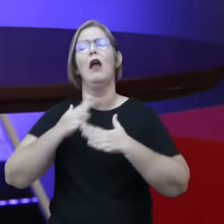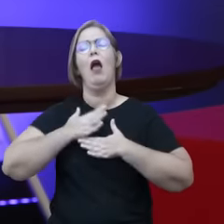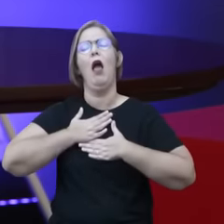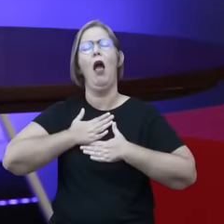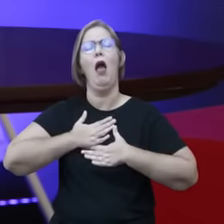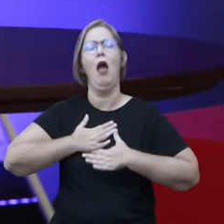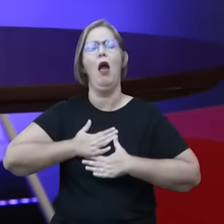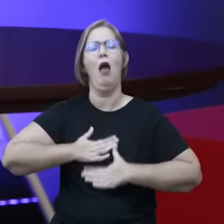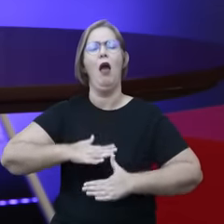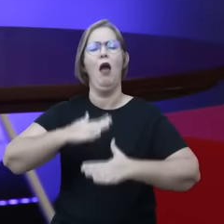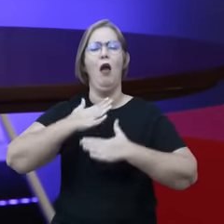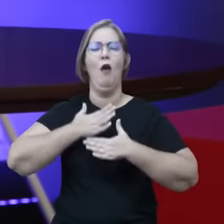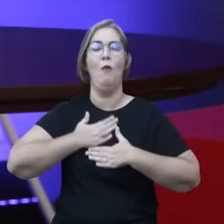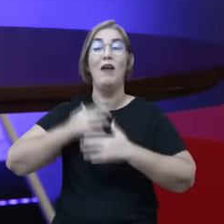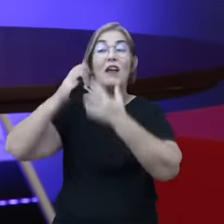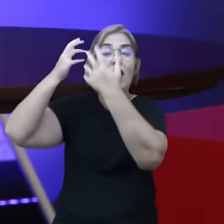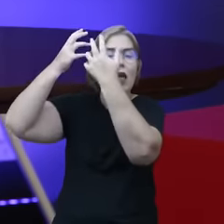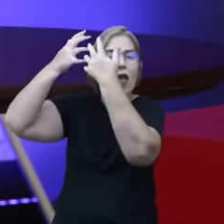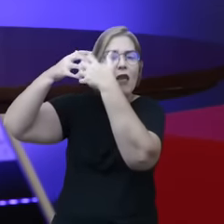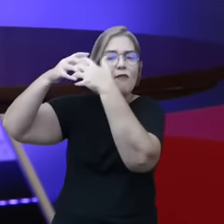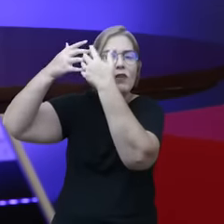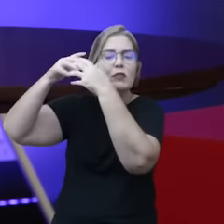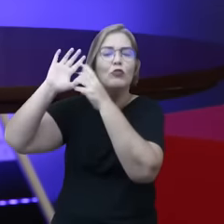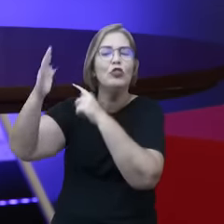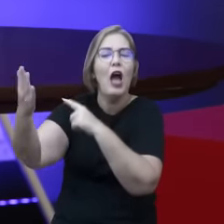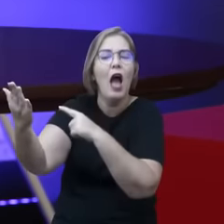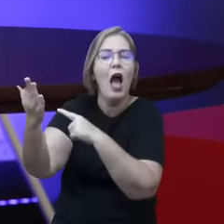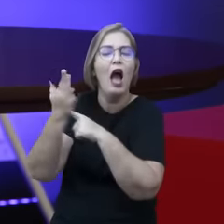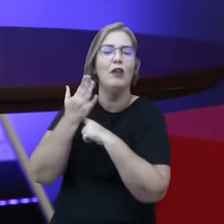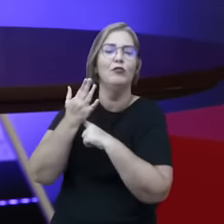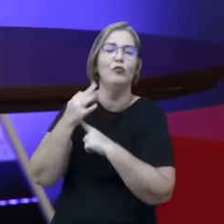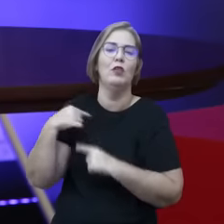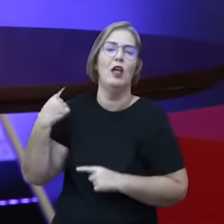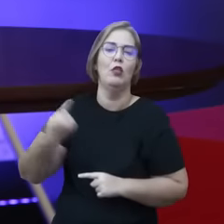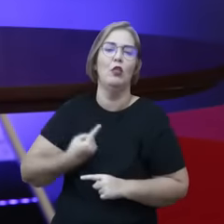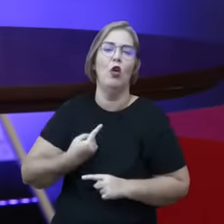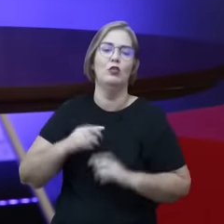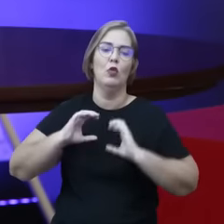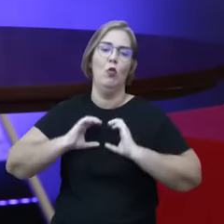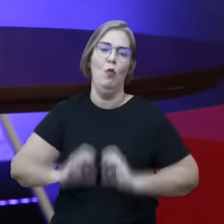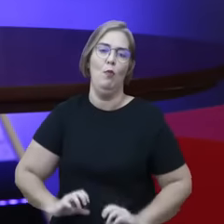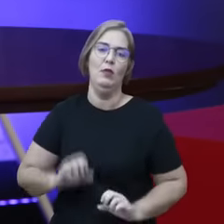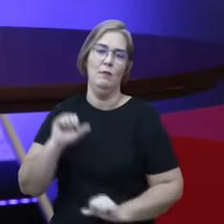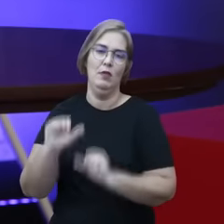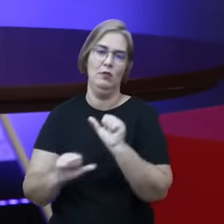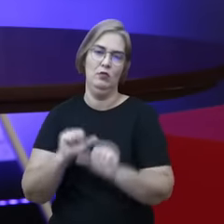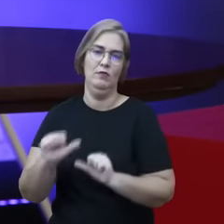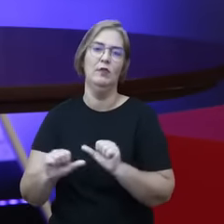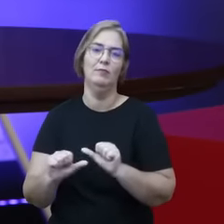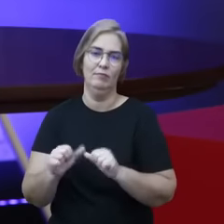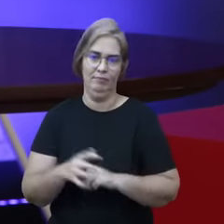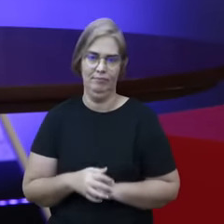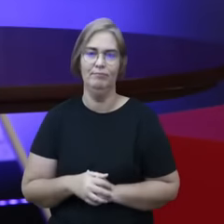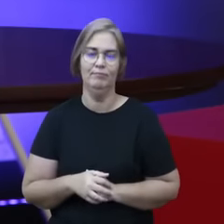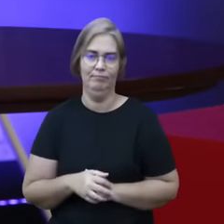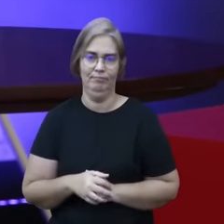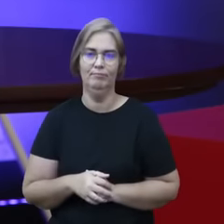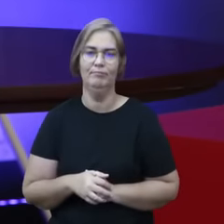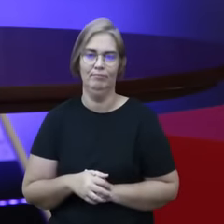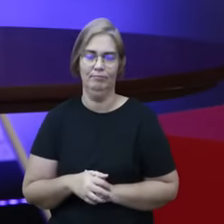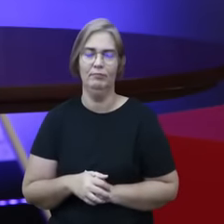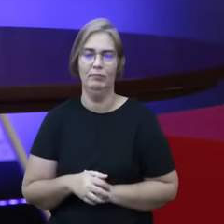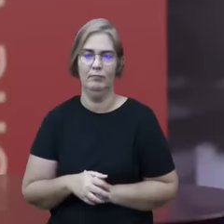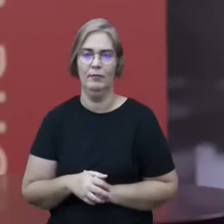reflexão já nos coloca diante de uma outra postura. ou em uma outra postura, nos situa em outra postura diante do